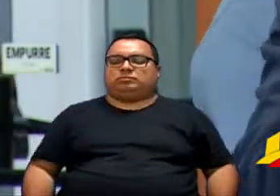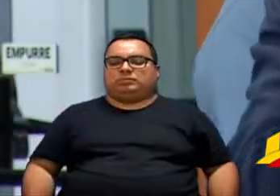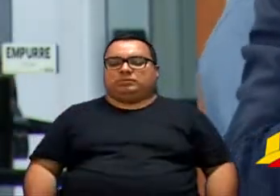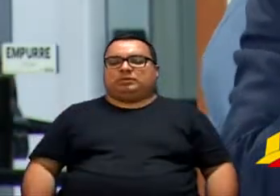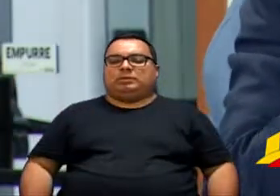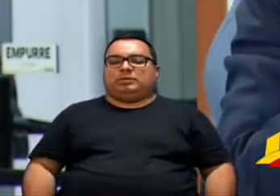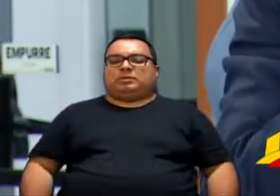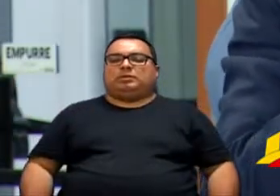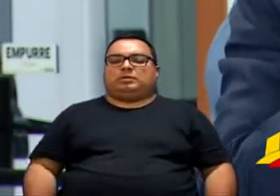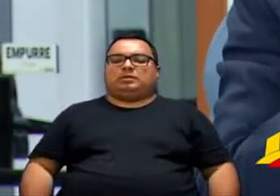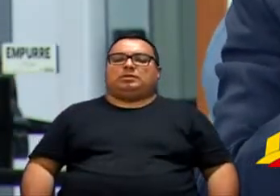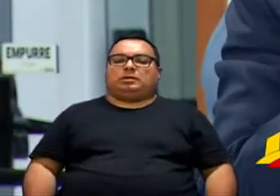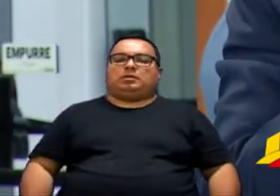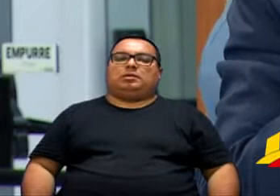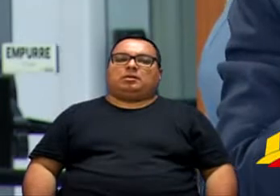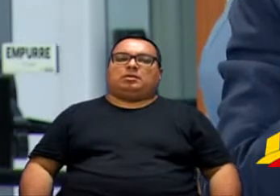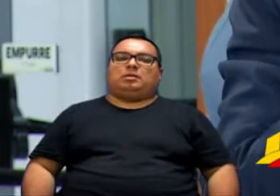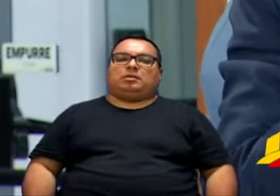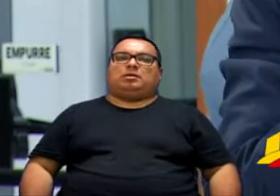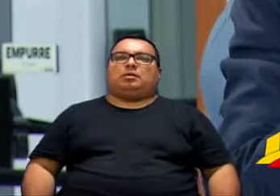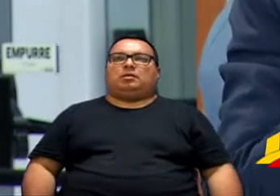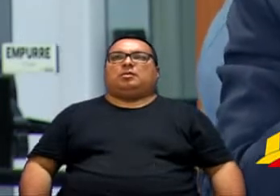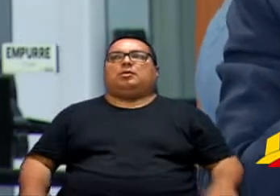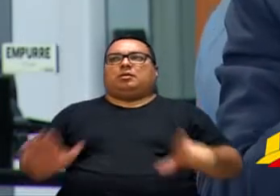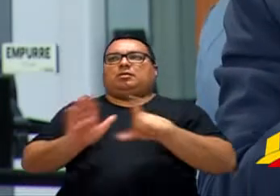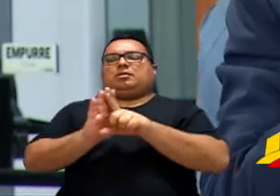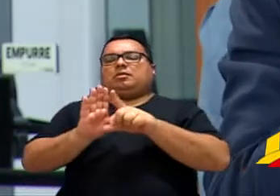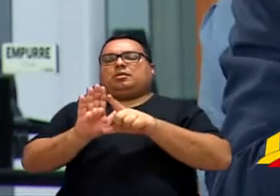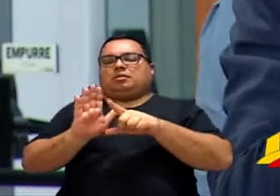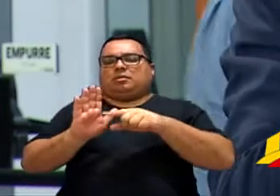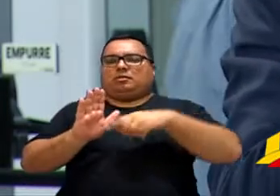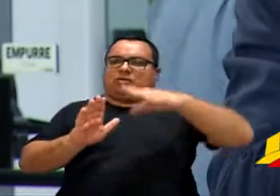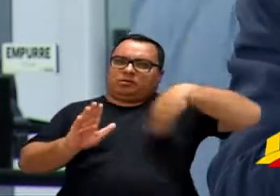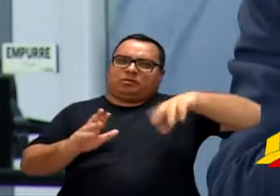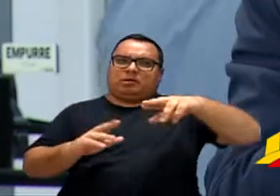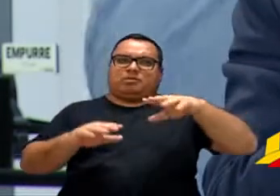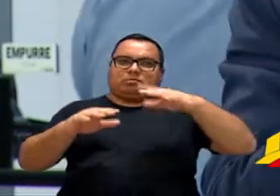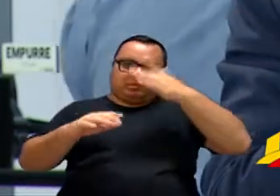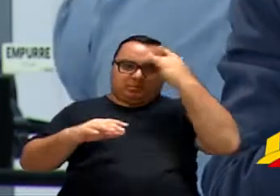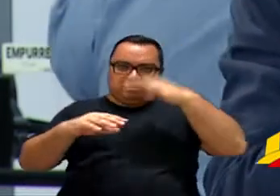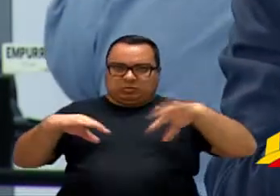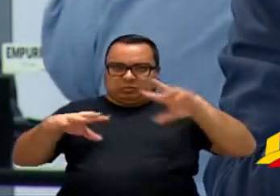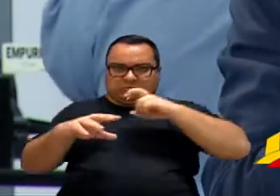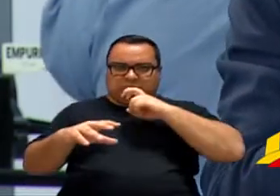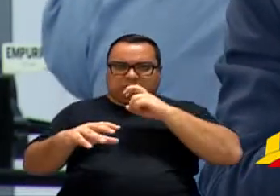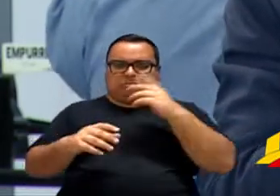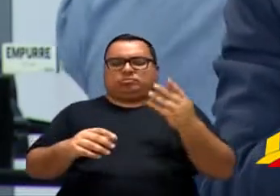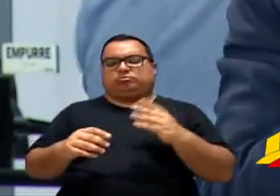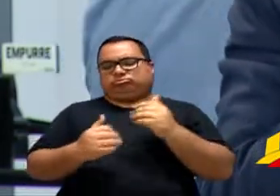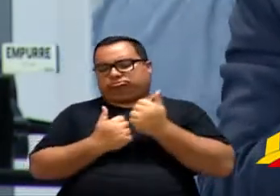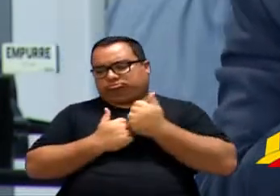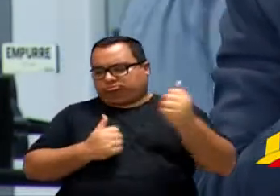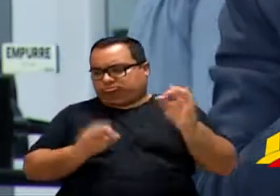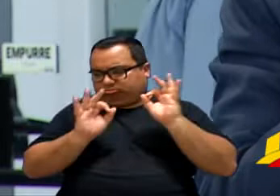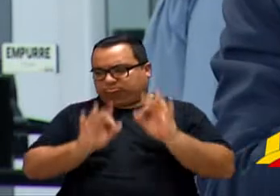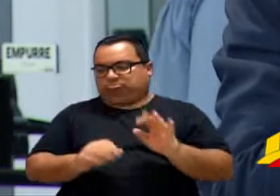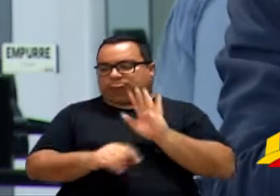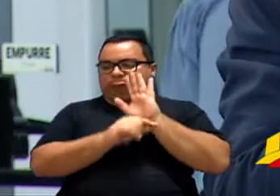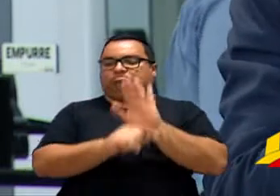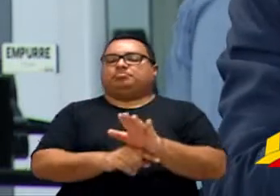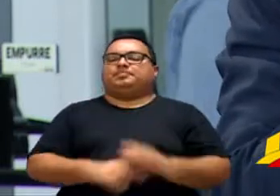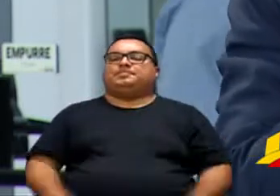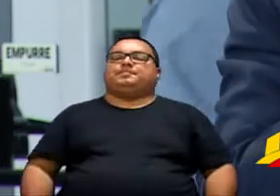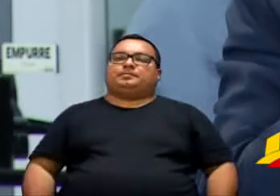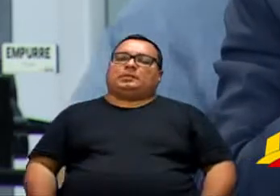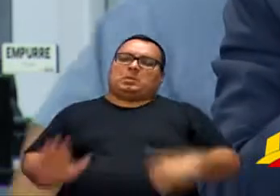braço não para para fazer média Ah você é condicional votamento aqui para defender a população de Sorocaba e quando tem um projeto interessante como o senhor falou aí a gente faz a discussão